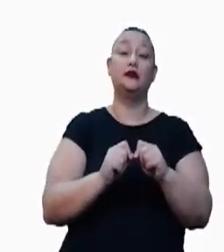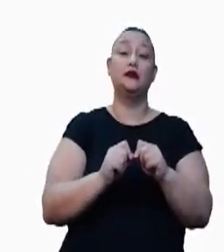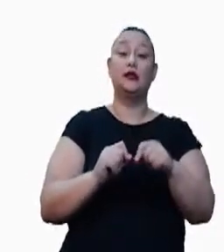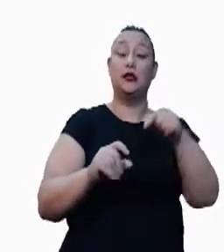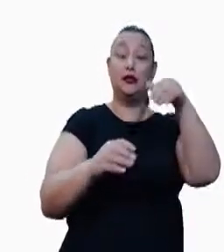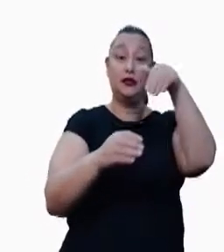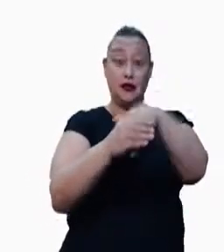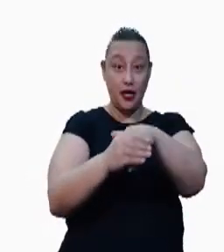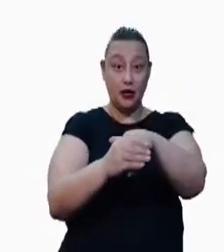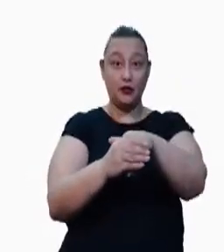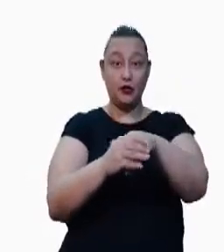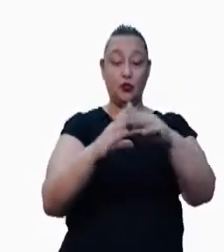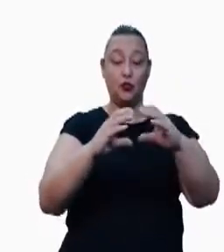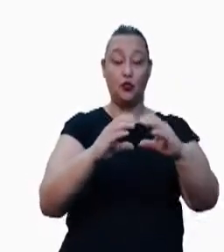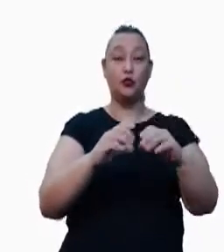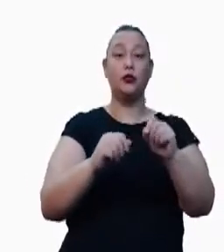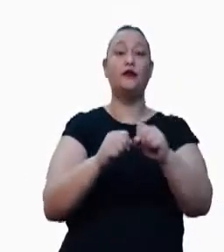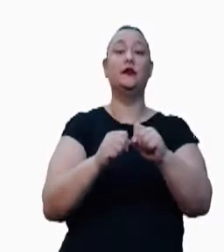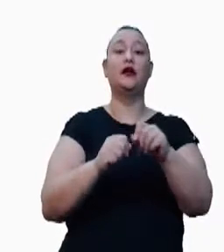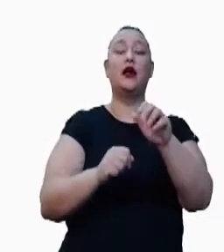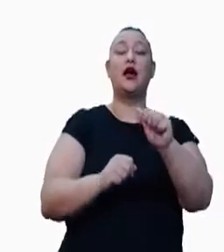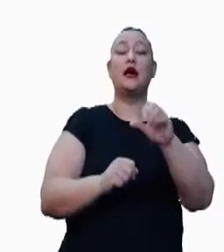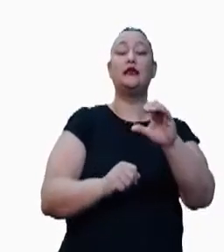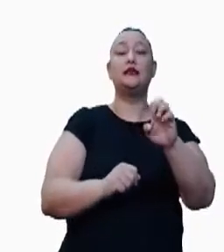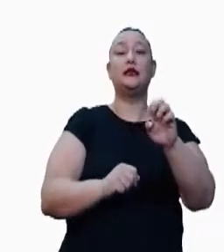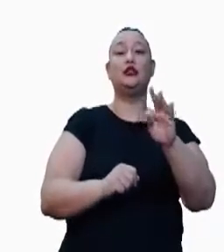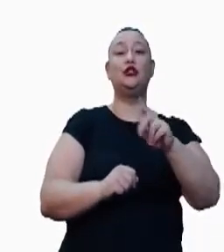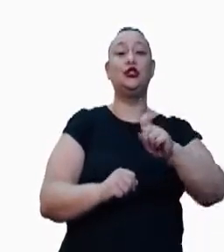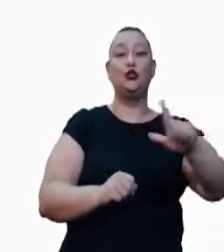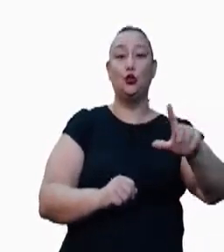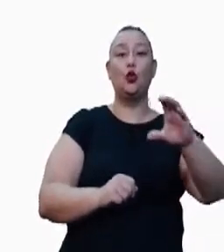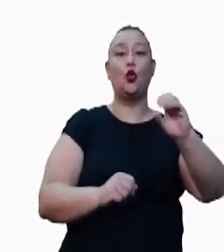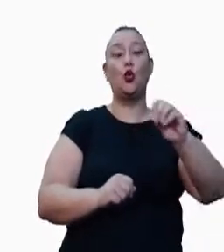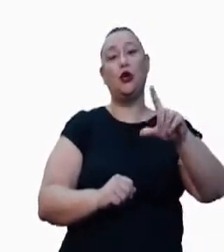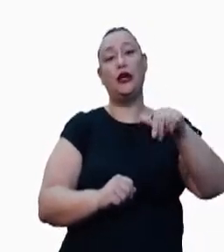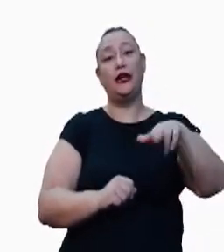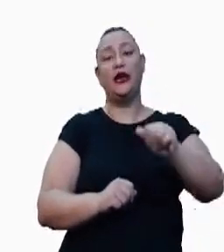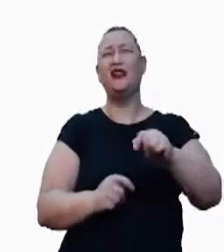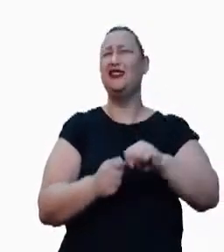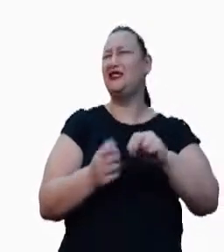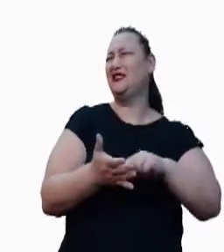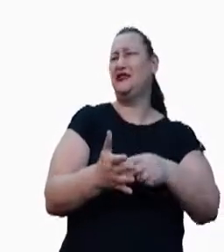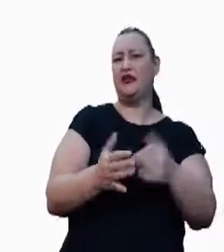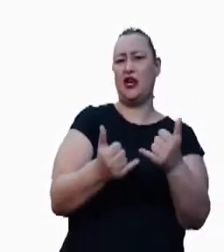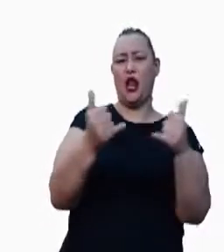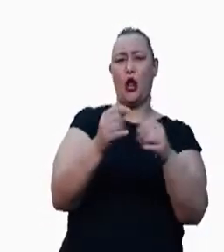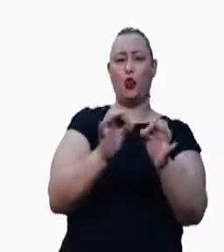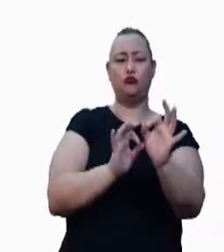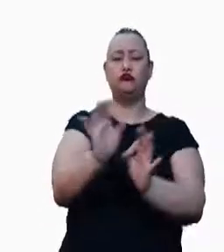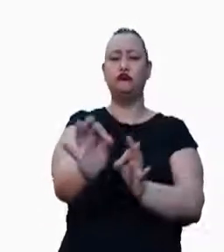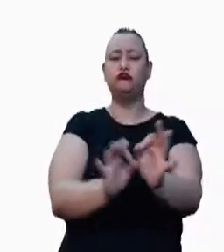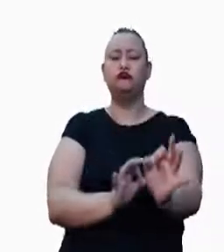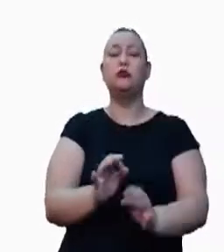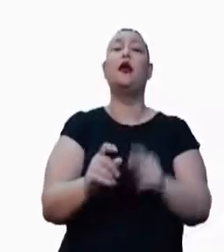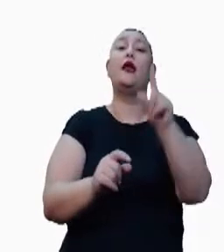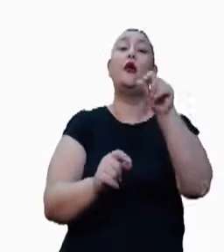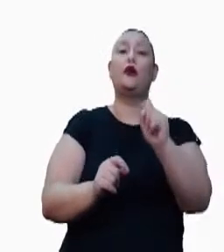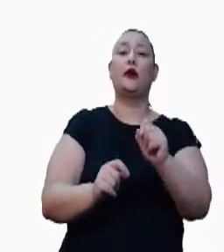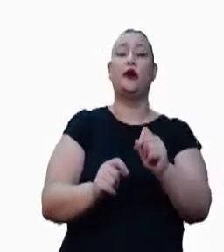de um neurotransmissor, que é a acetilcolina. O que é um neurotransmissor? Neurotransmissor é